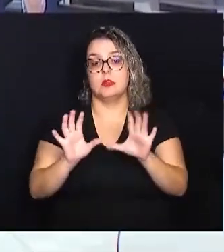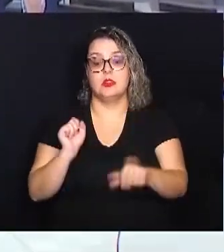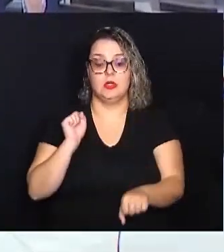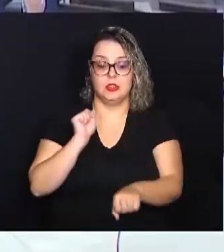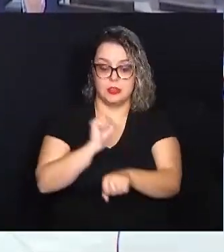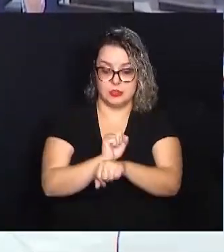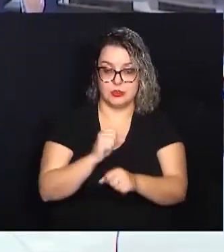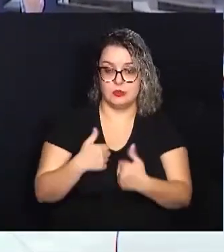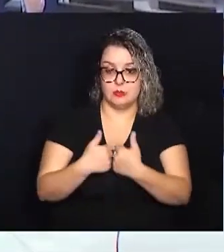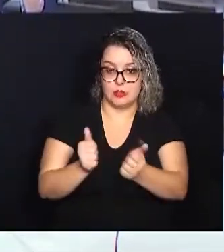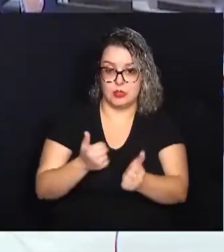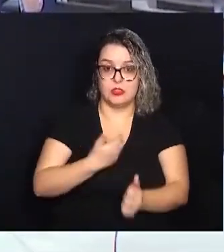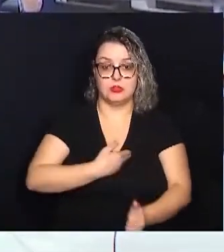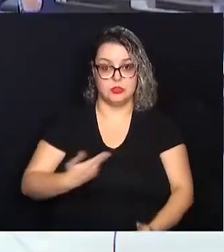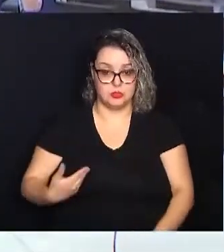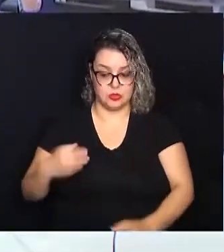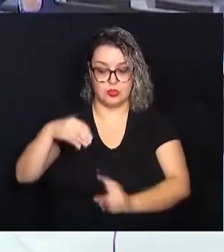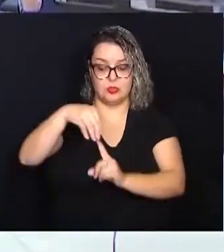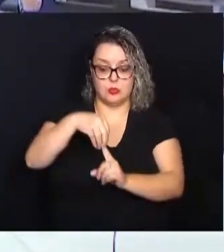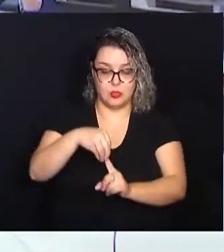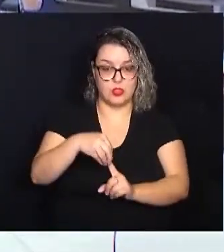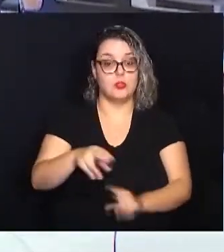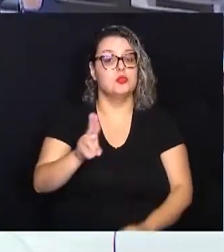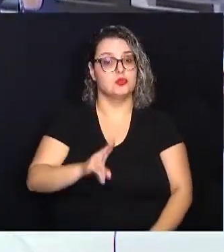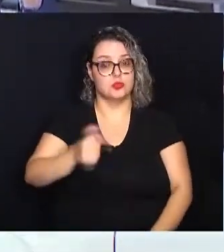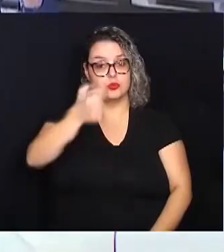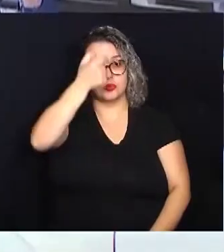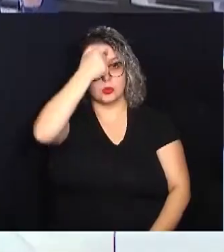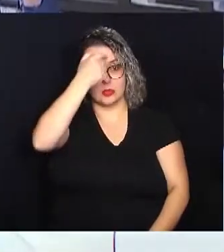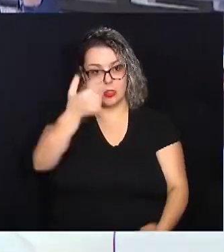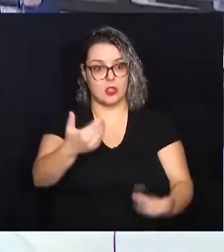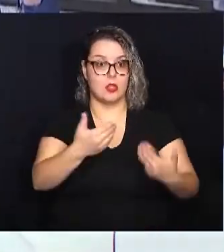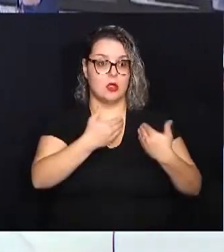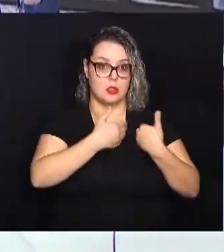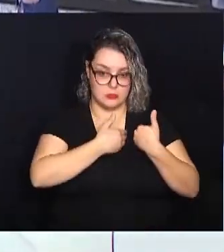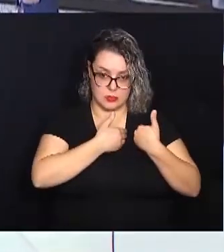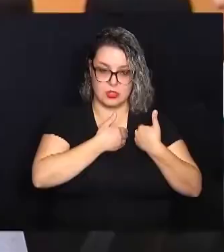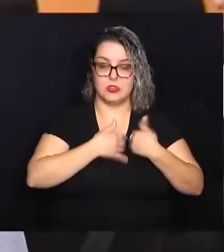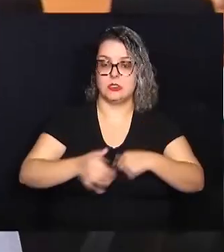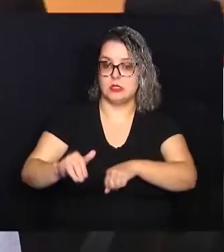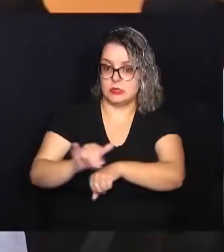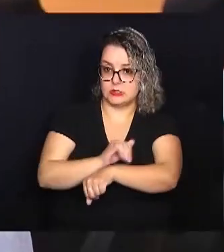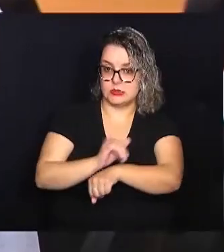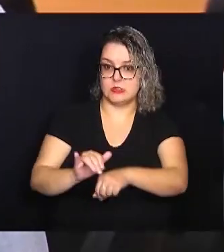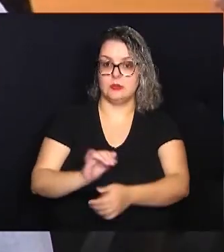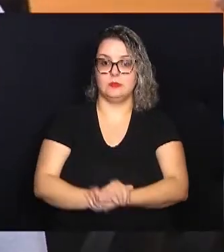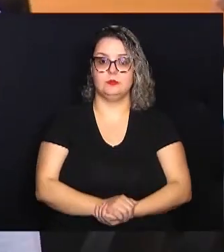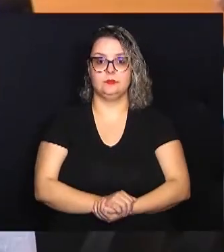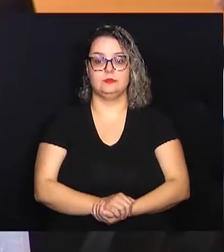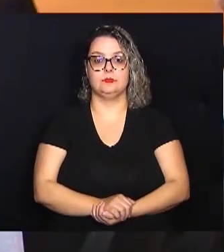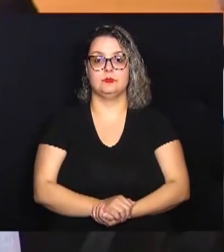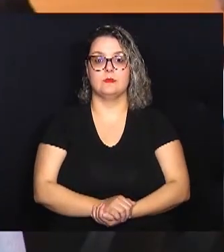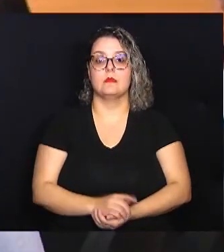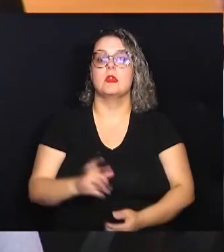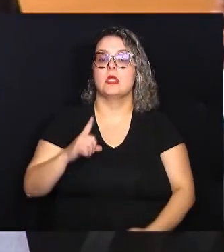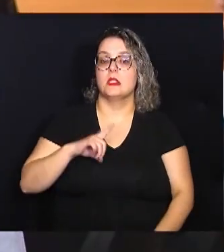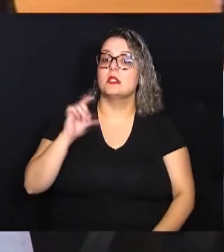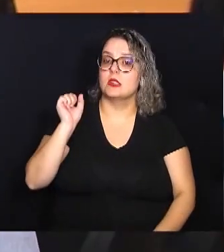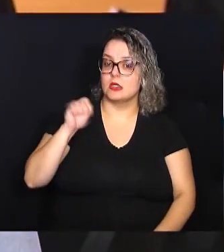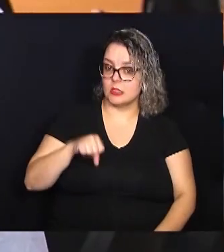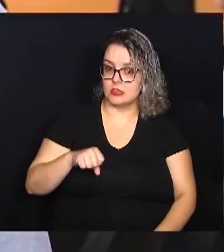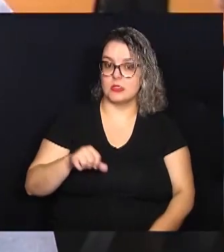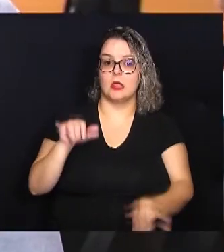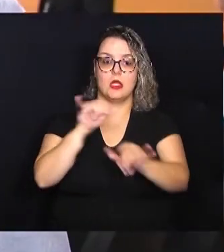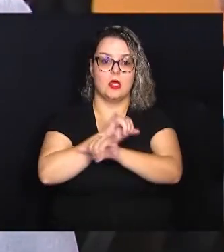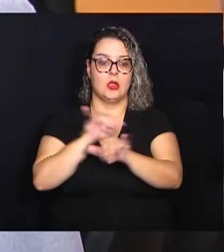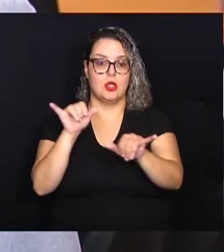e incentivar o uso consciente e responsável dessas ferramentas. Realmente prevê sim, né, a